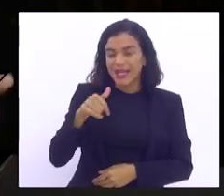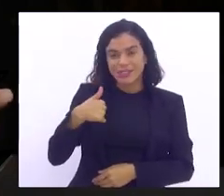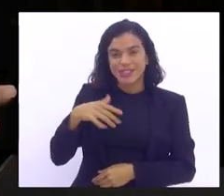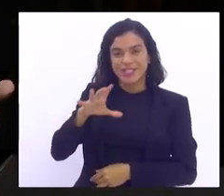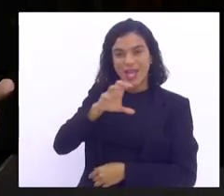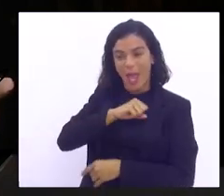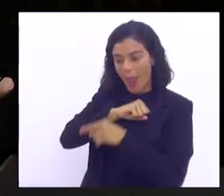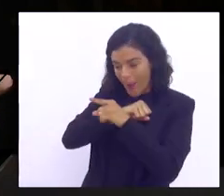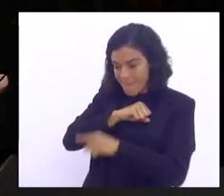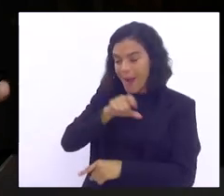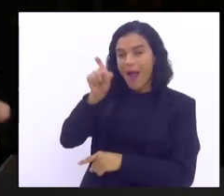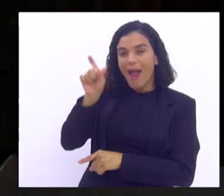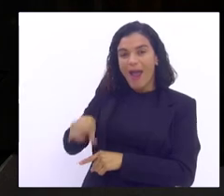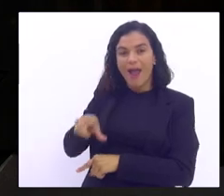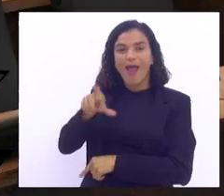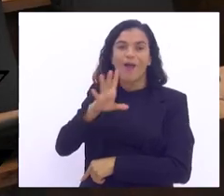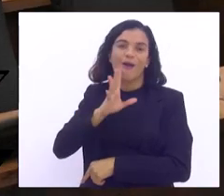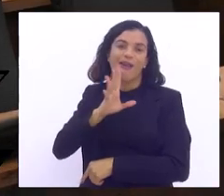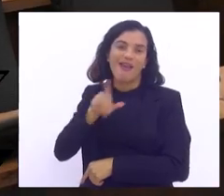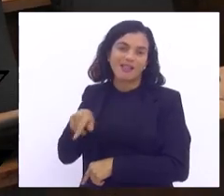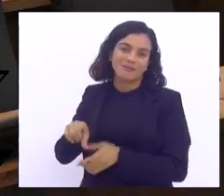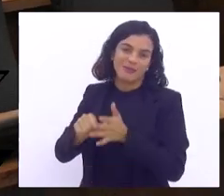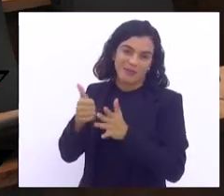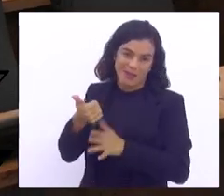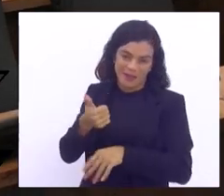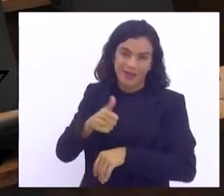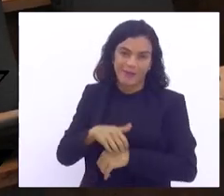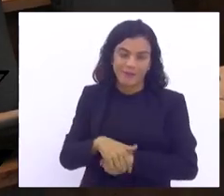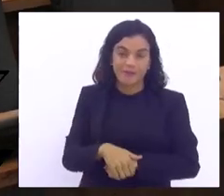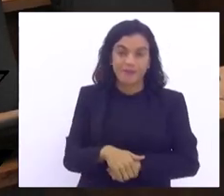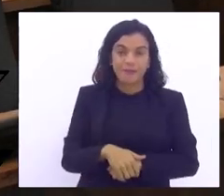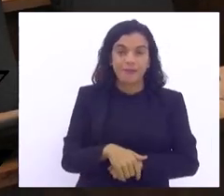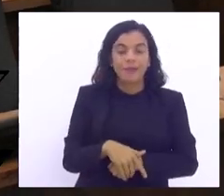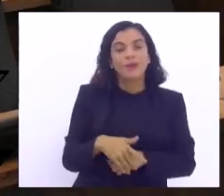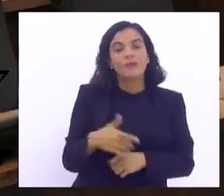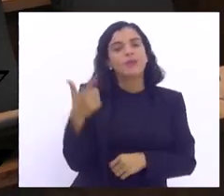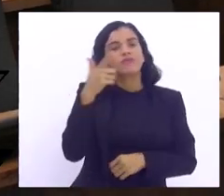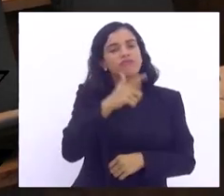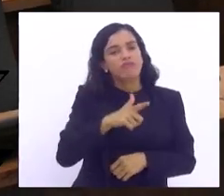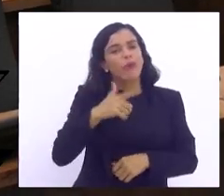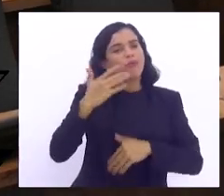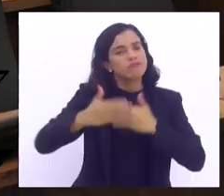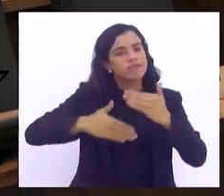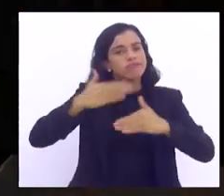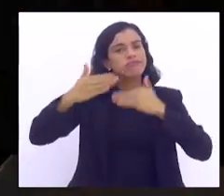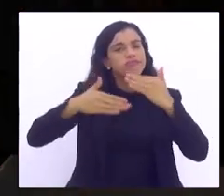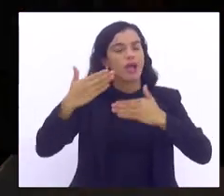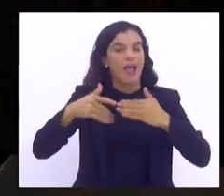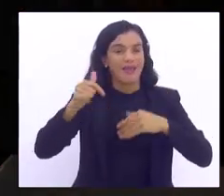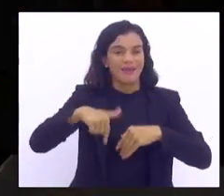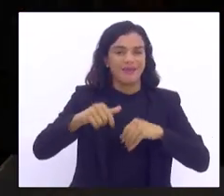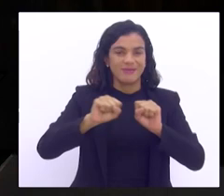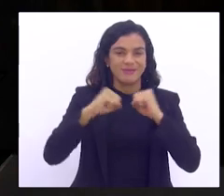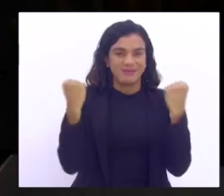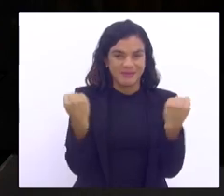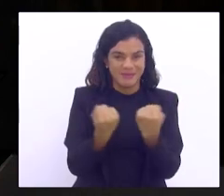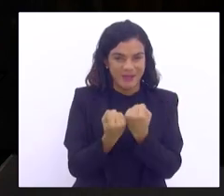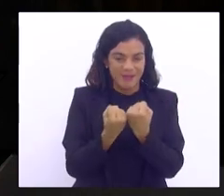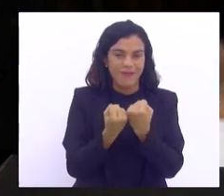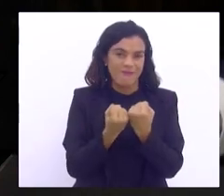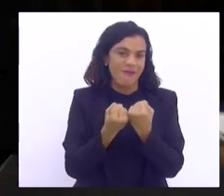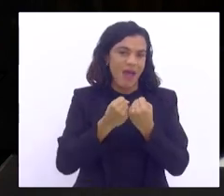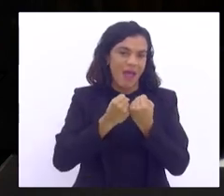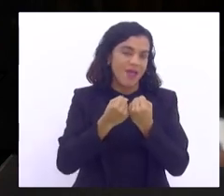que conhecemos. E eu falo isso justamente para que a gente consiga, ao longo desse seminário, que eu tenho certeza que será muito